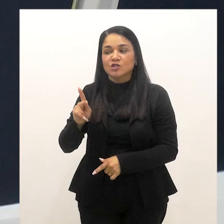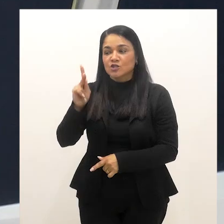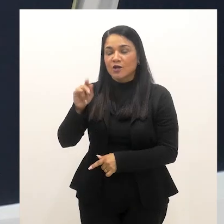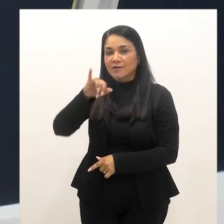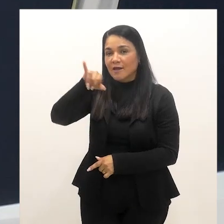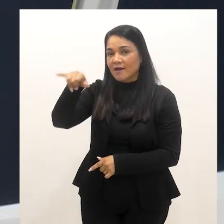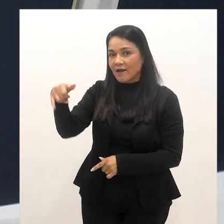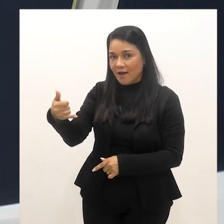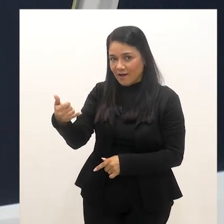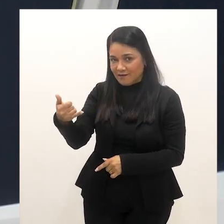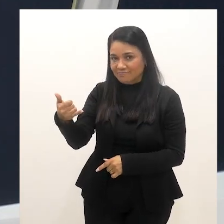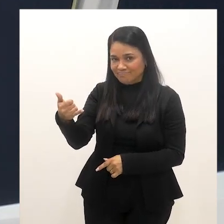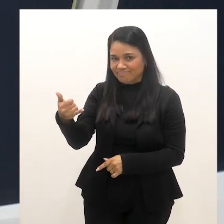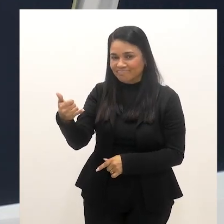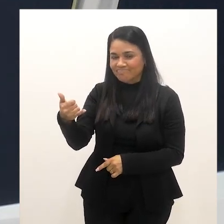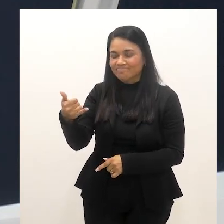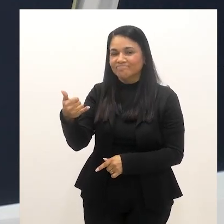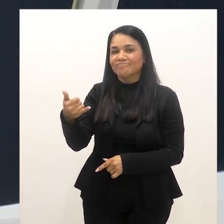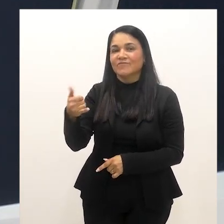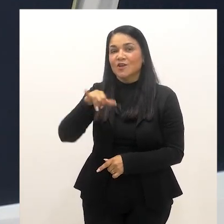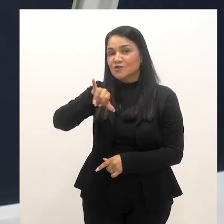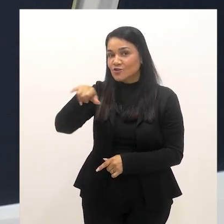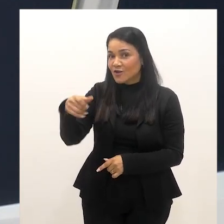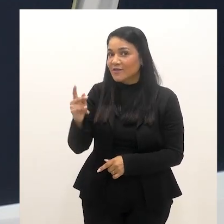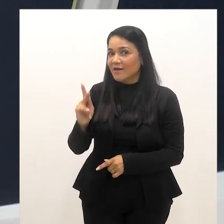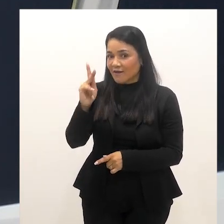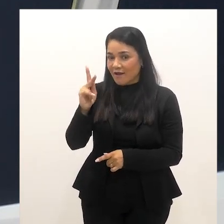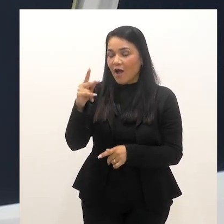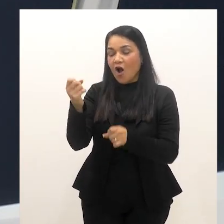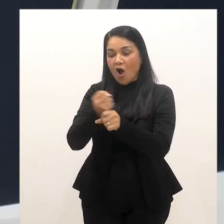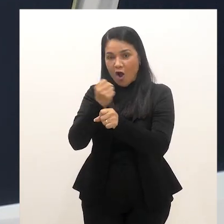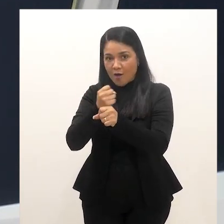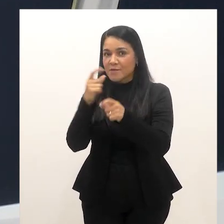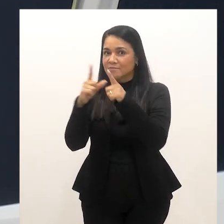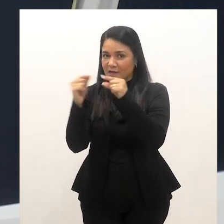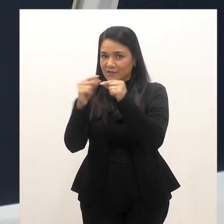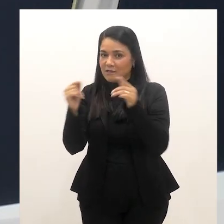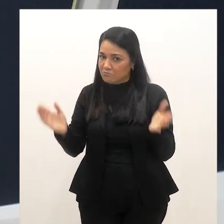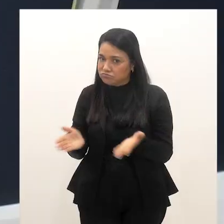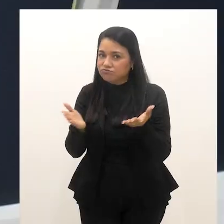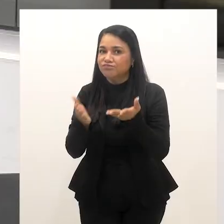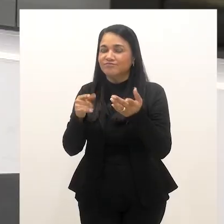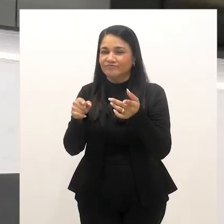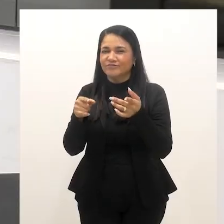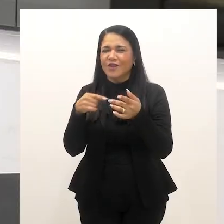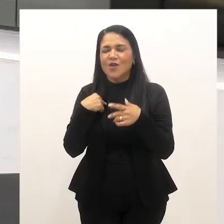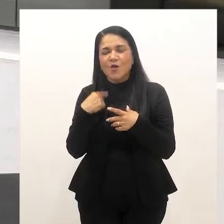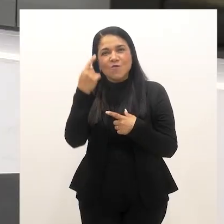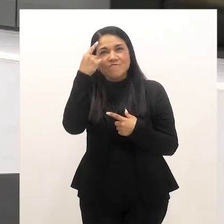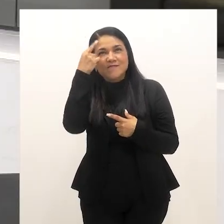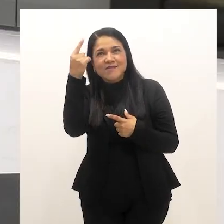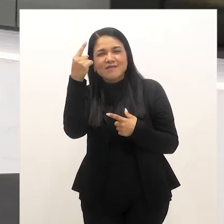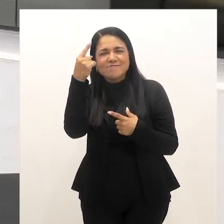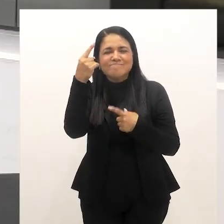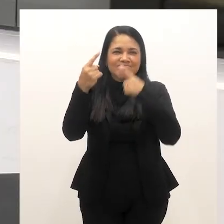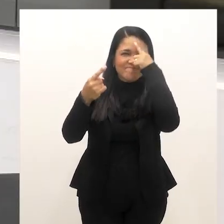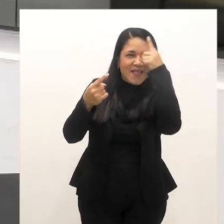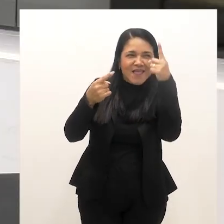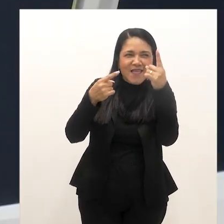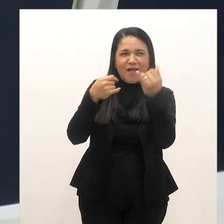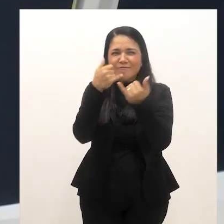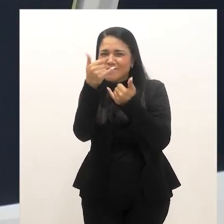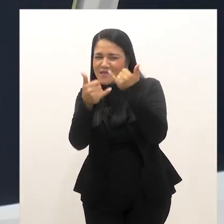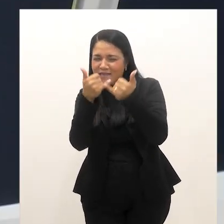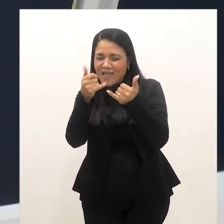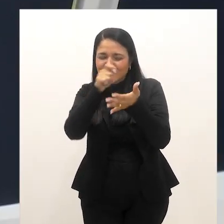para frente os planos da construção de Brasília. Entendi. Eu fui brincar com essa